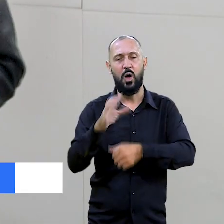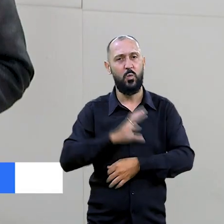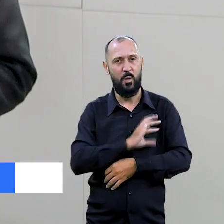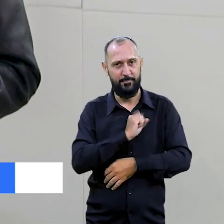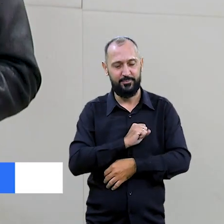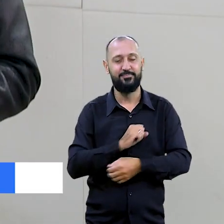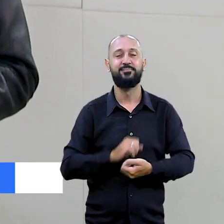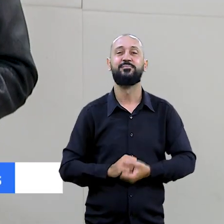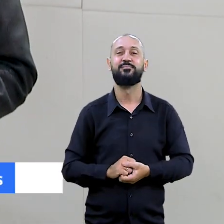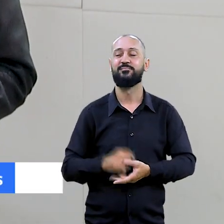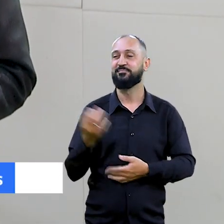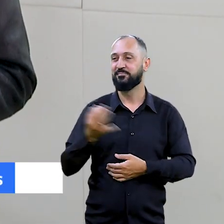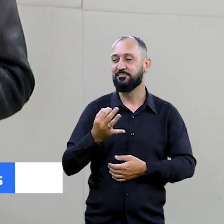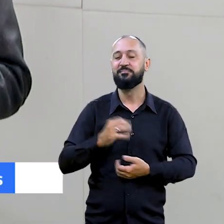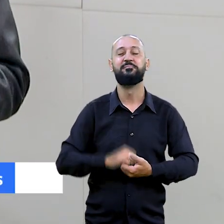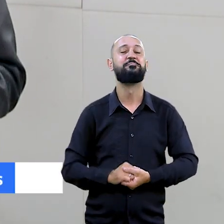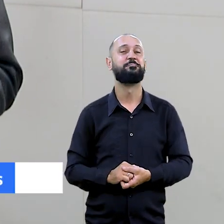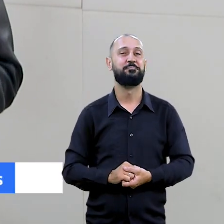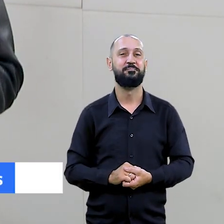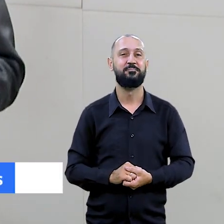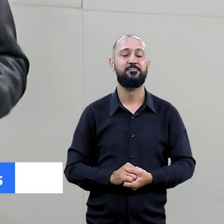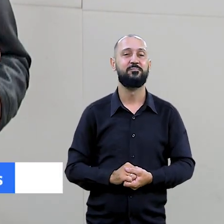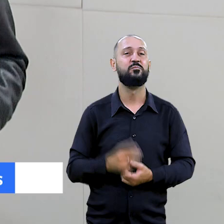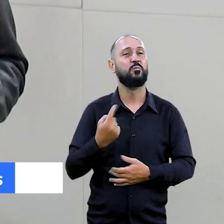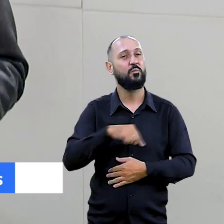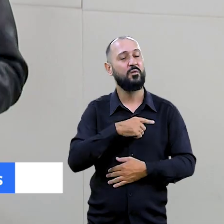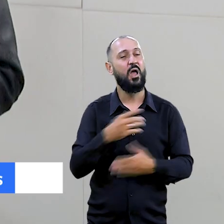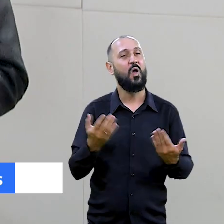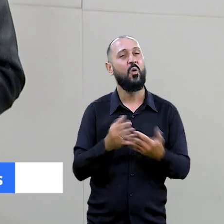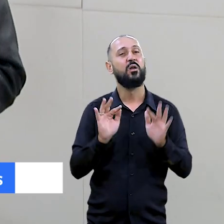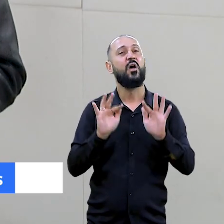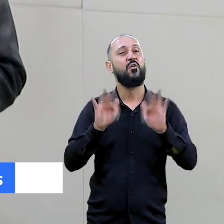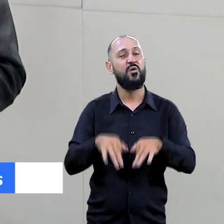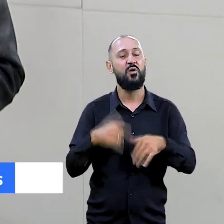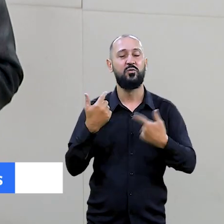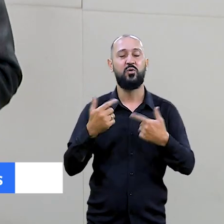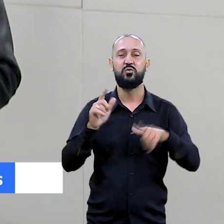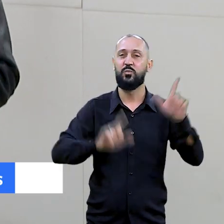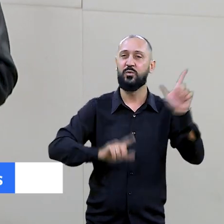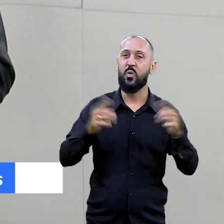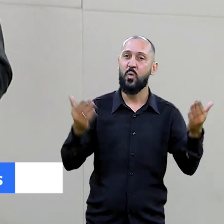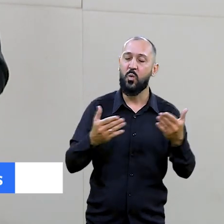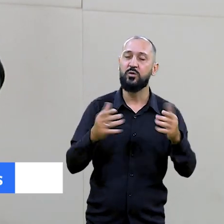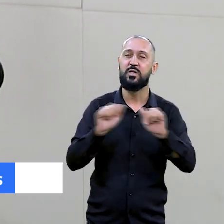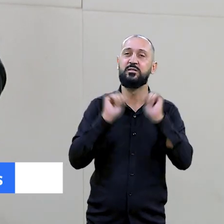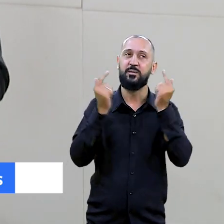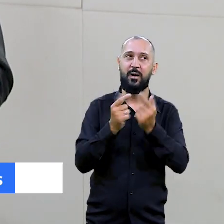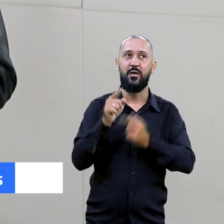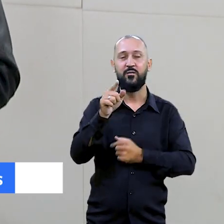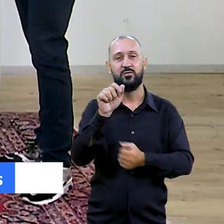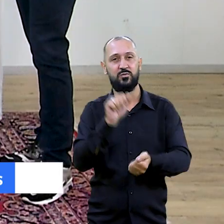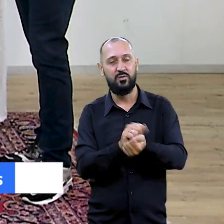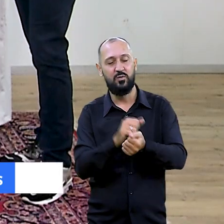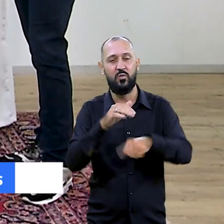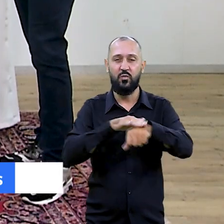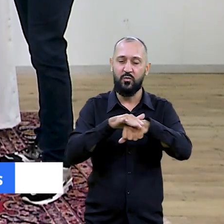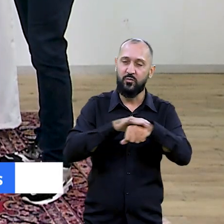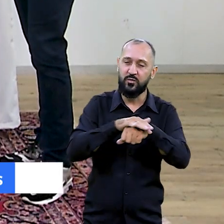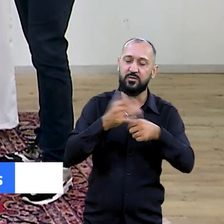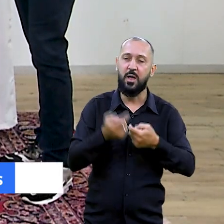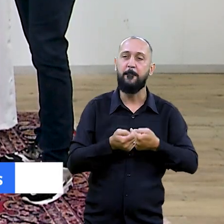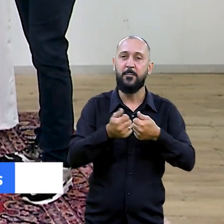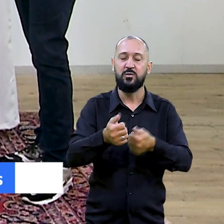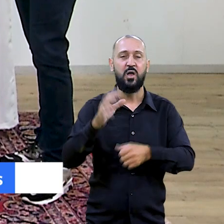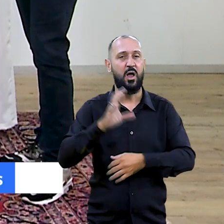está finalizando aí o nosso programa de hoje, Assembleia e Você, falando sobre empatia, doação, amor ao próximo. A gente agradece a participação dos